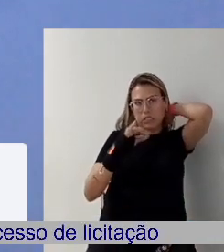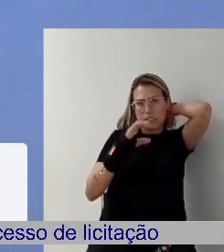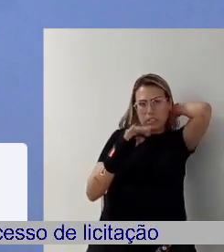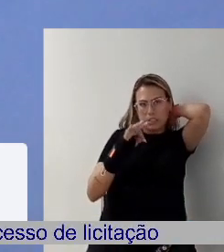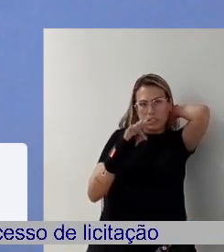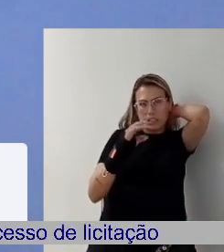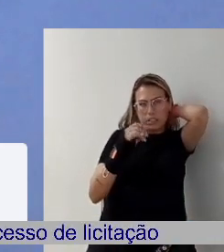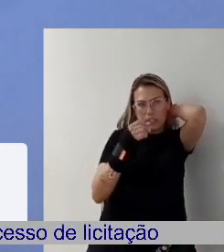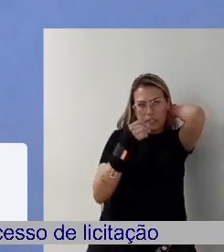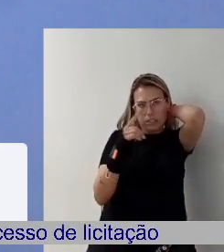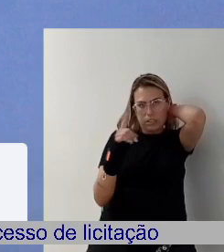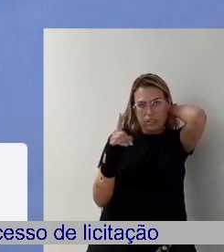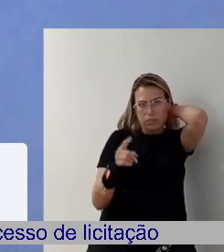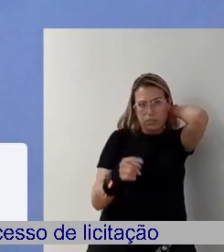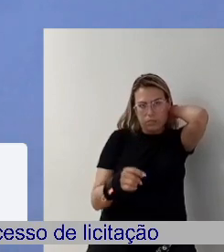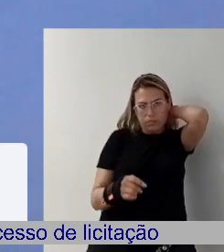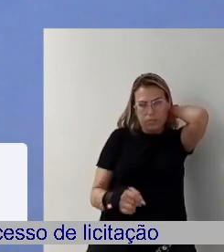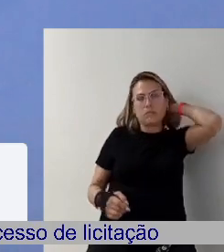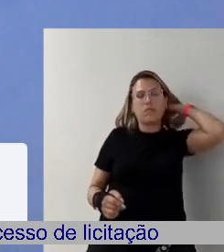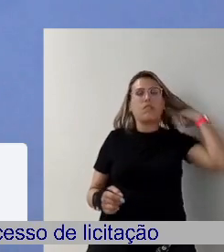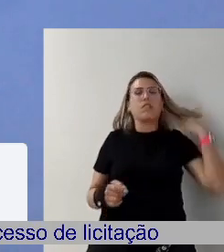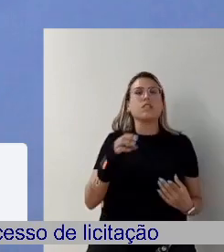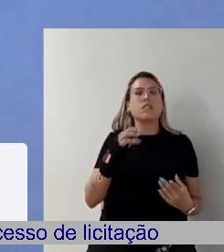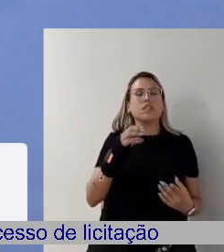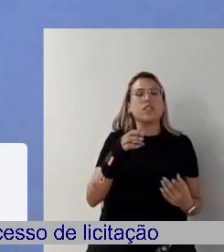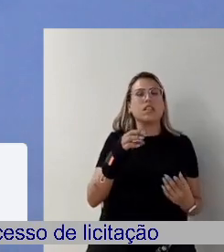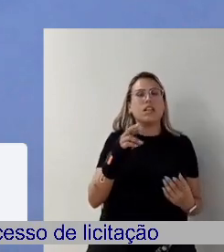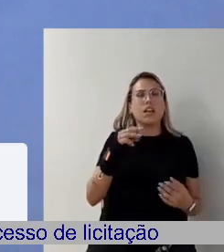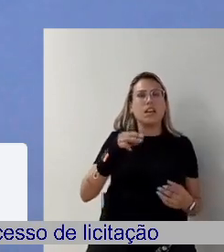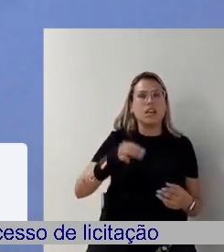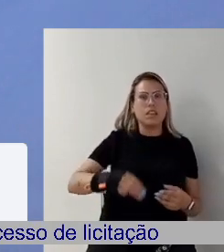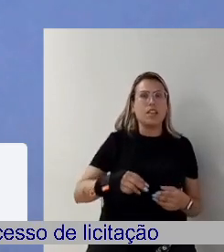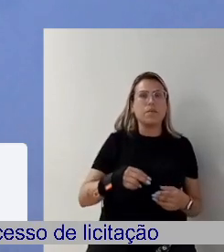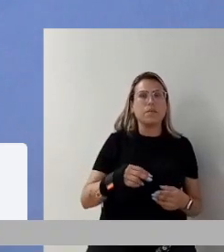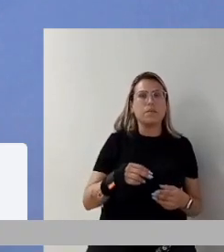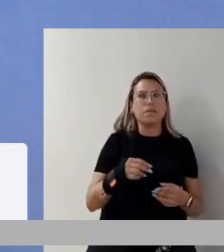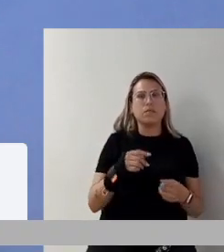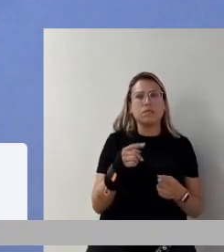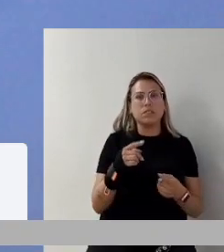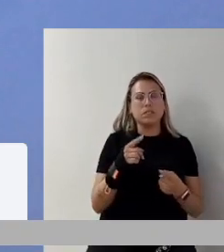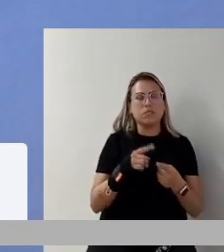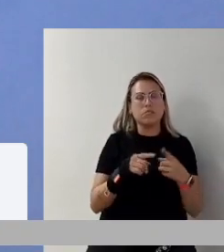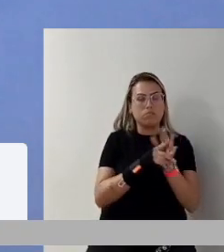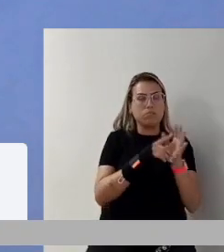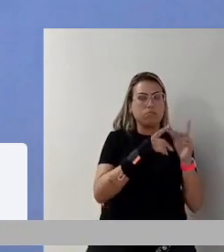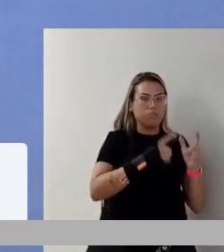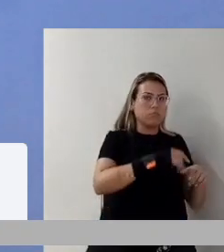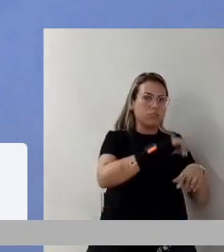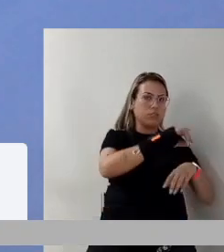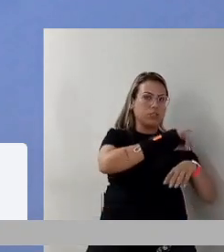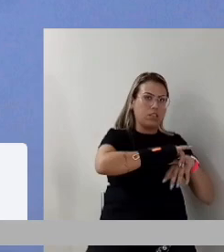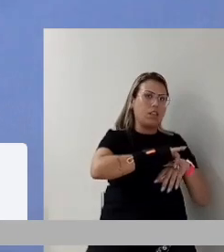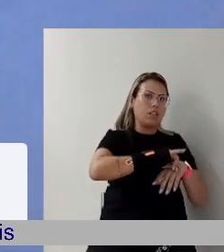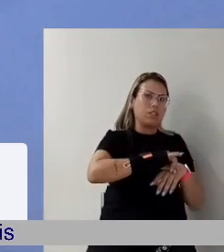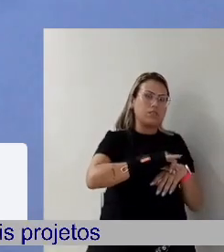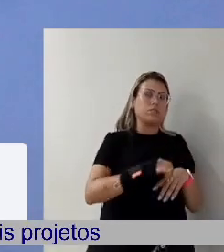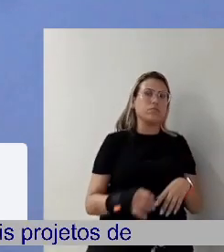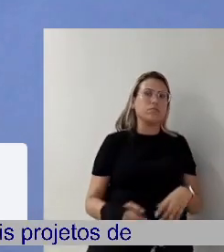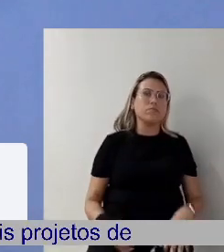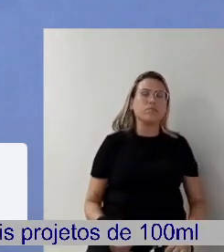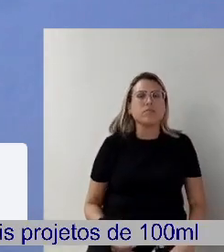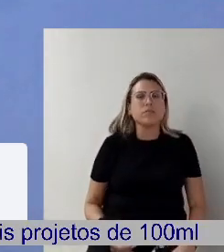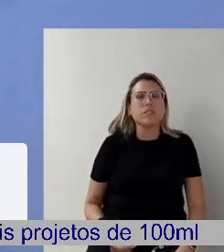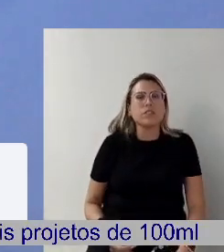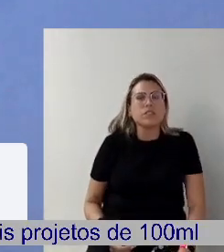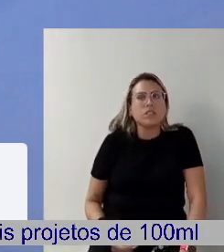inclusive essa essa cmr é recurso da Secretaria das cidades Nós temos dois projetos de cmr um